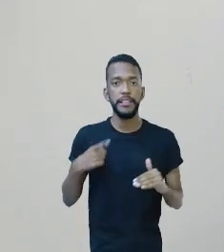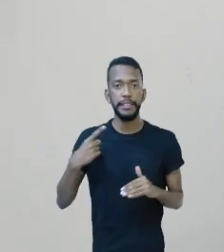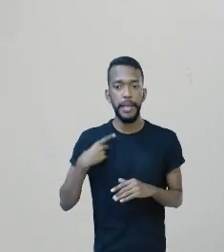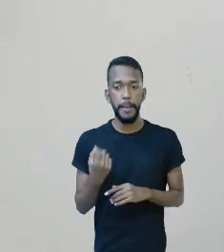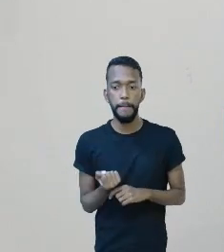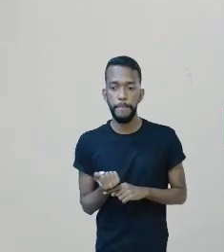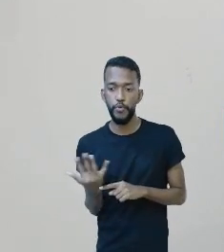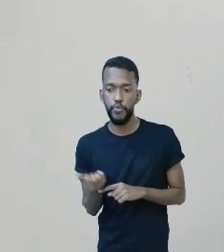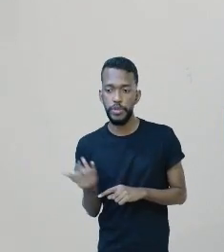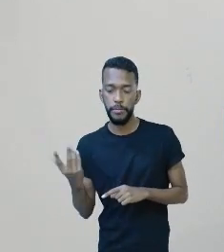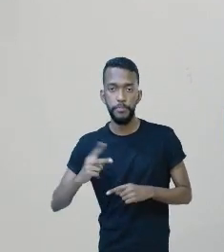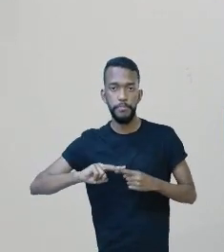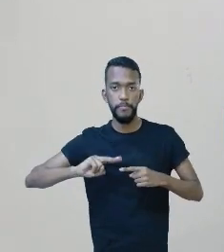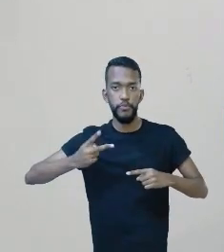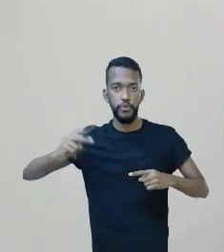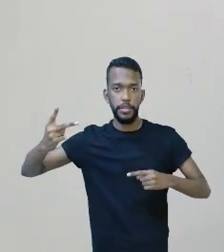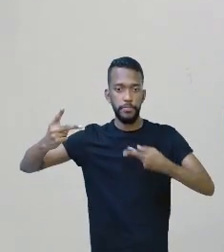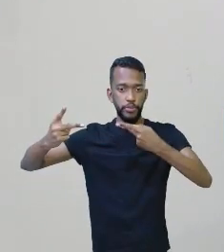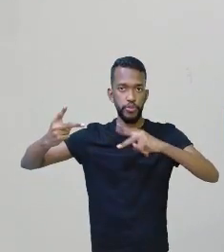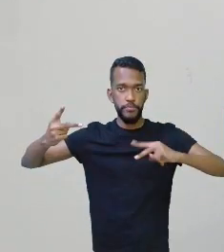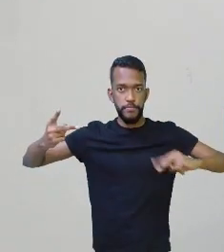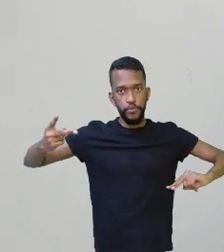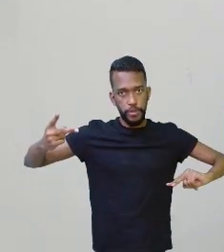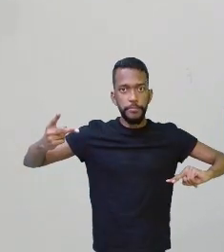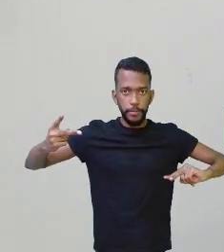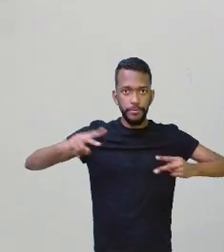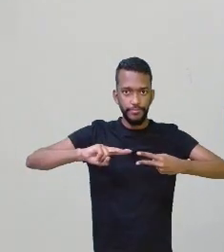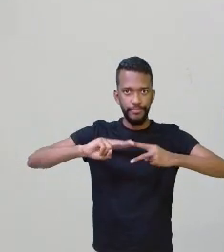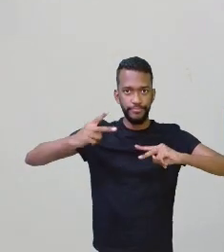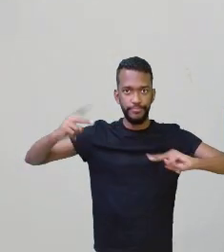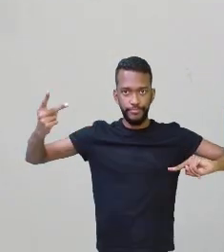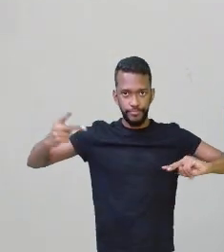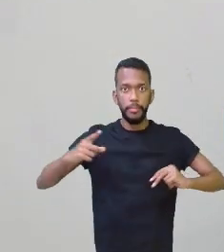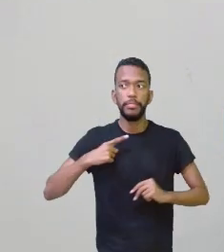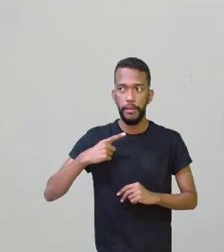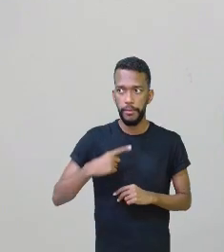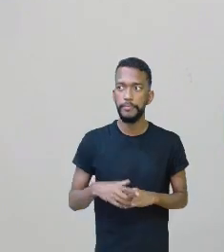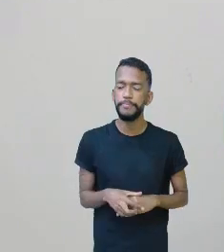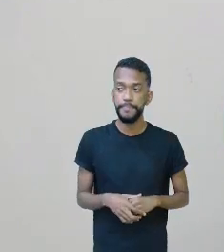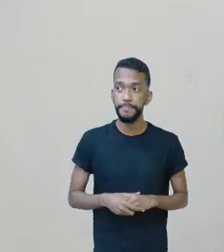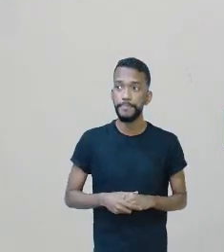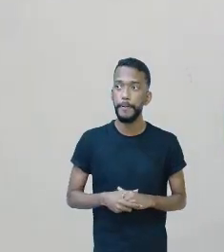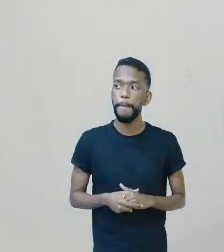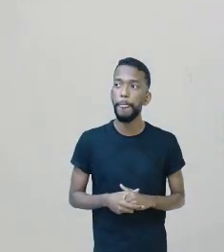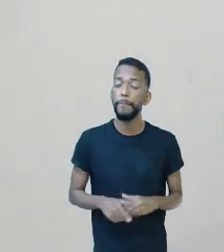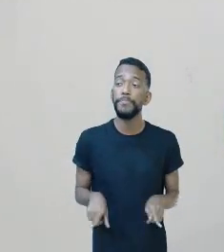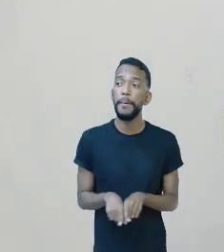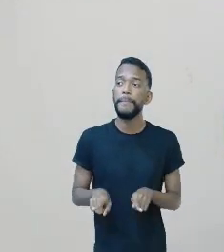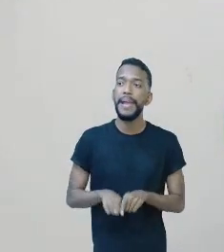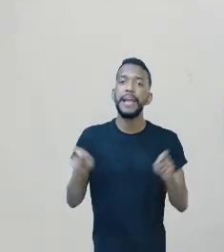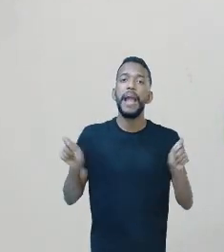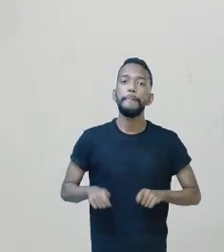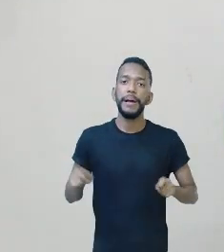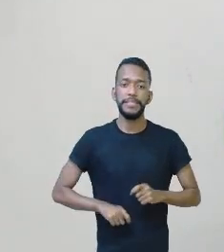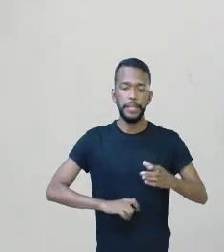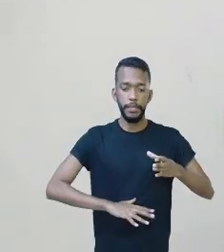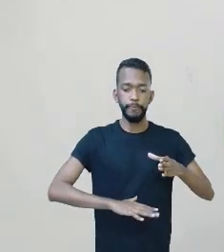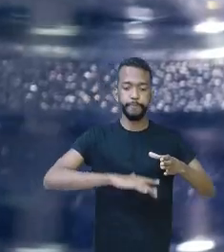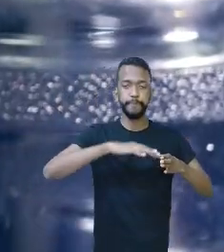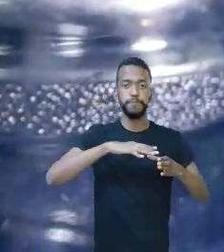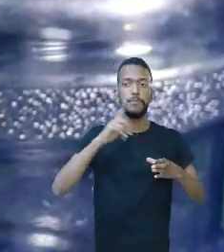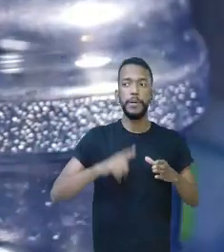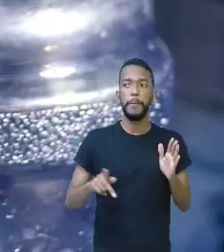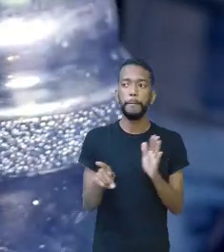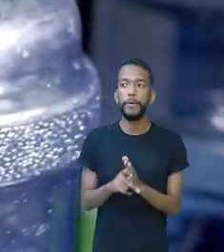os submúltiplos. Tranquilo até aí? Vamos embora. A capacidade tem a ver com